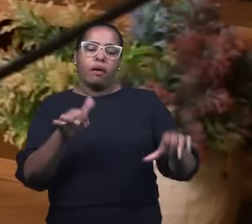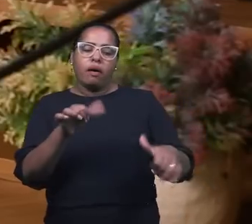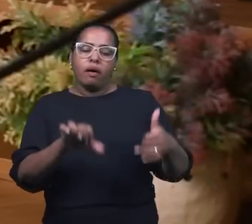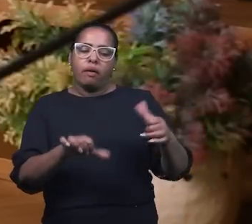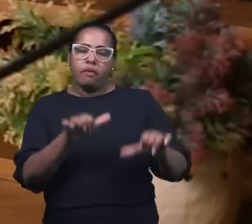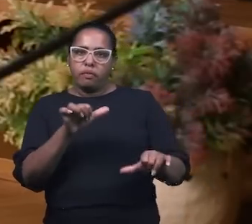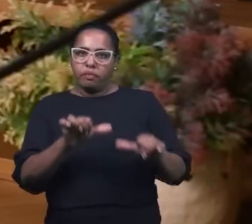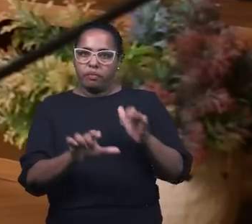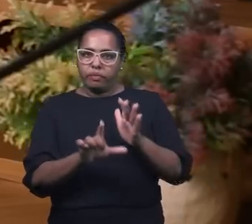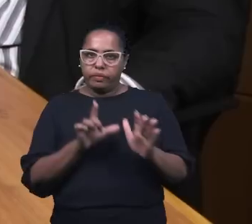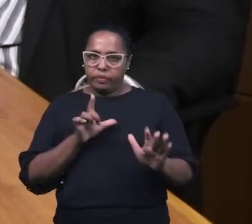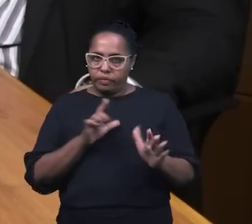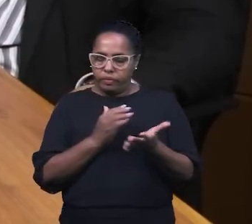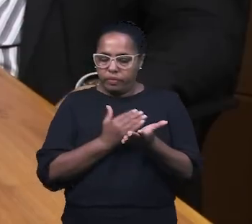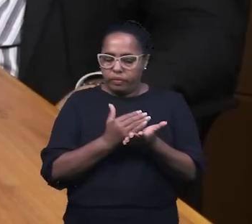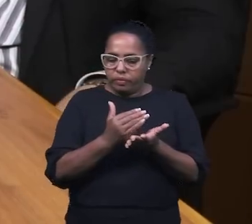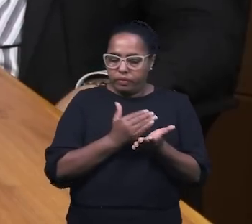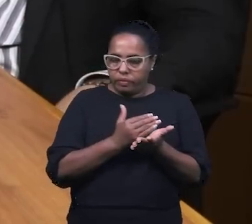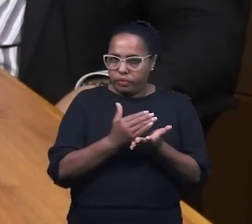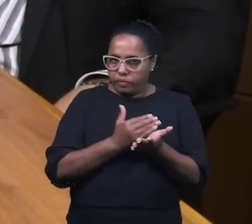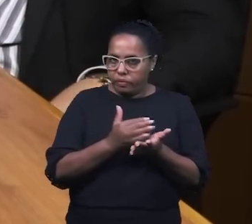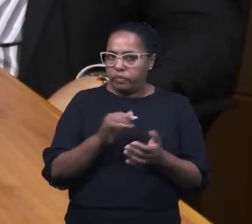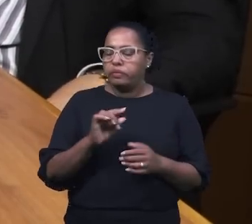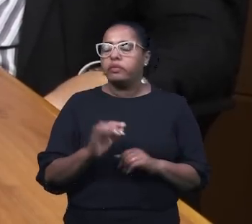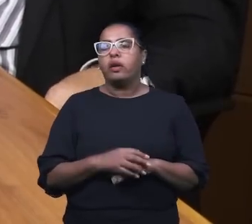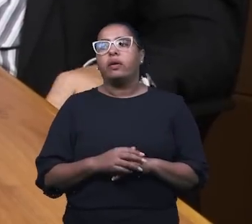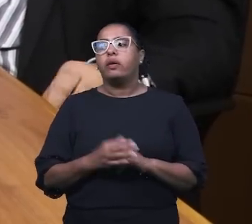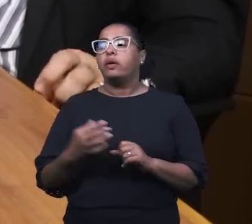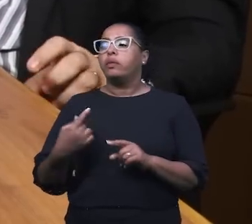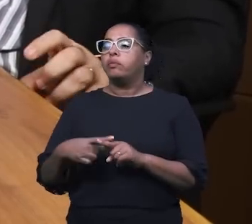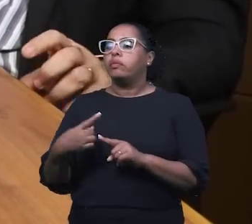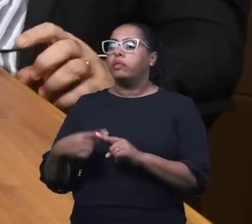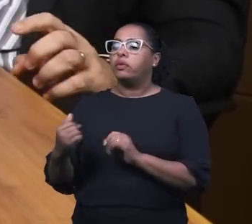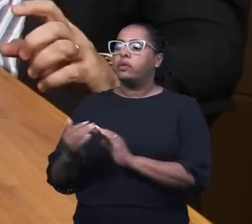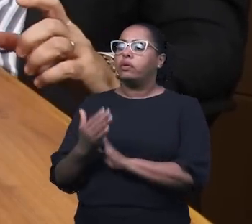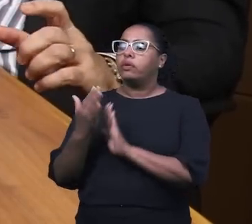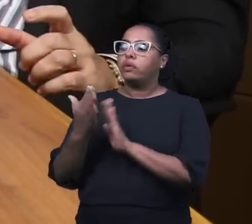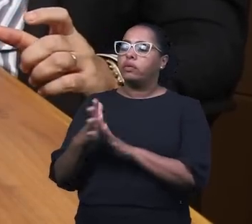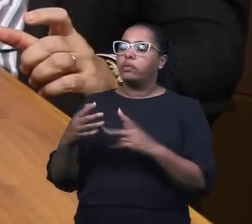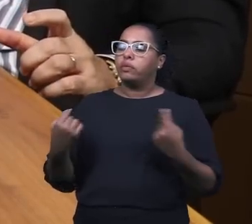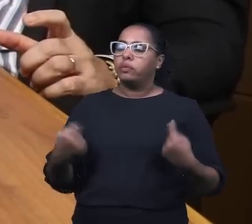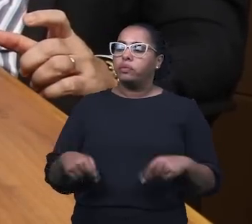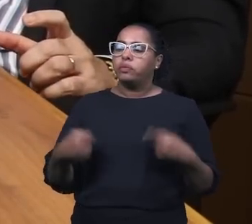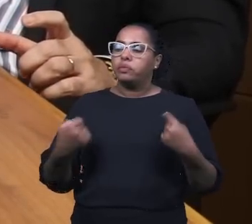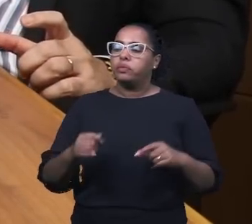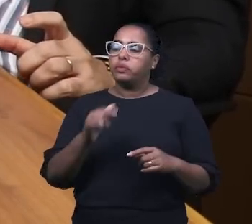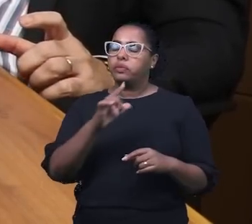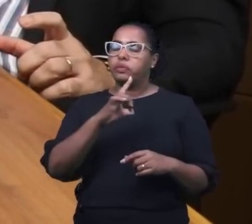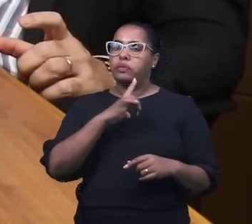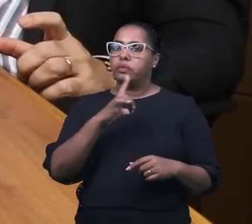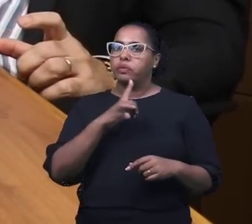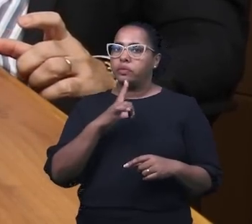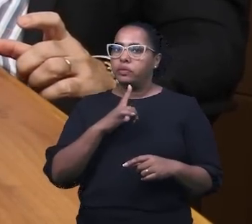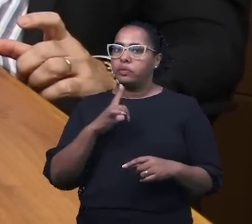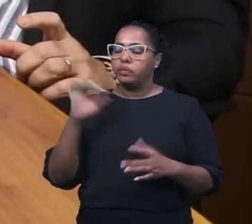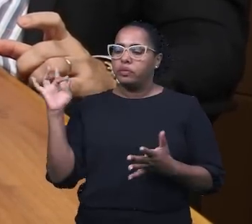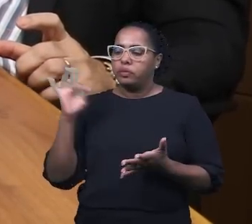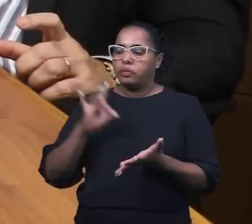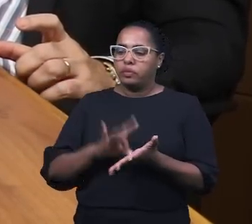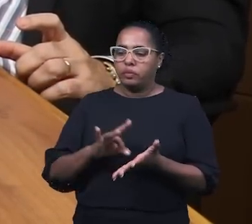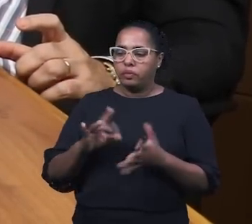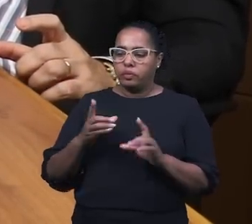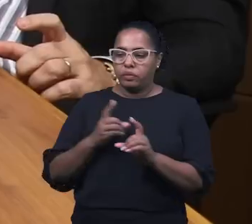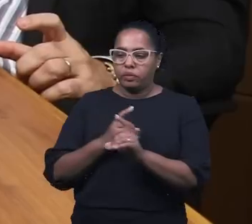avaliação preliminar, inicial. Porque o louvor, você falou coerente com a palavra, porque o louvor precisa ter uma